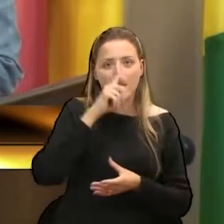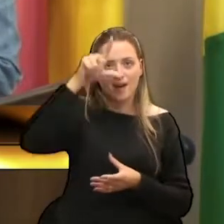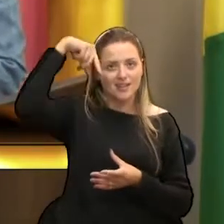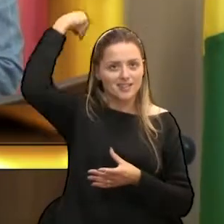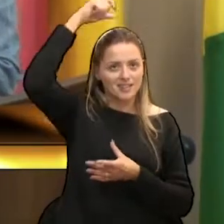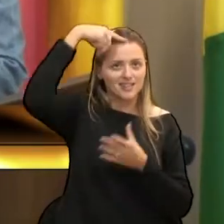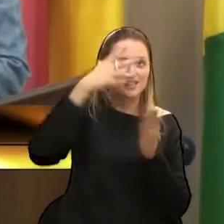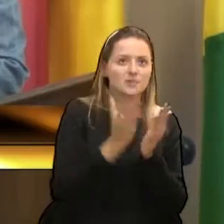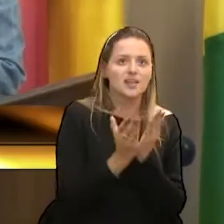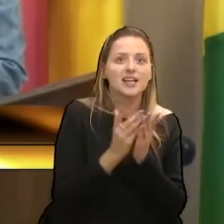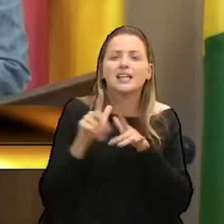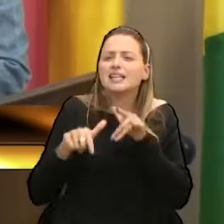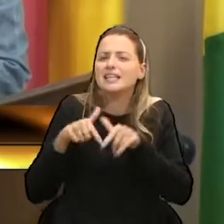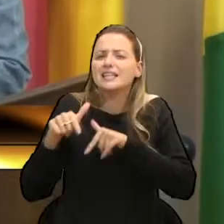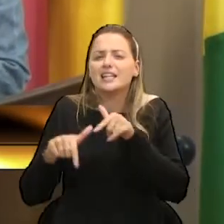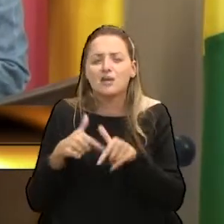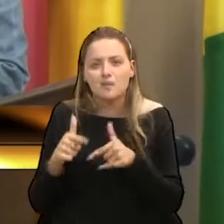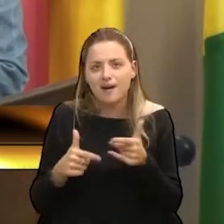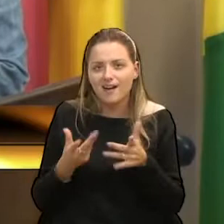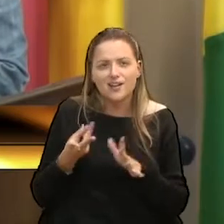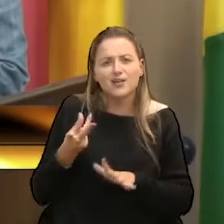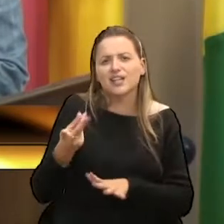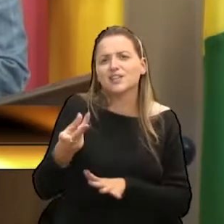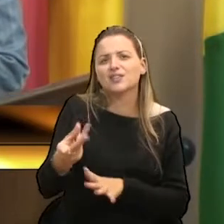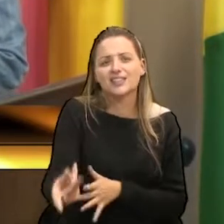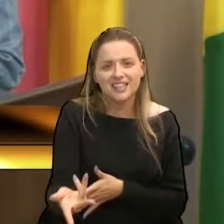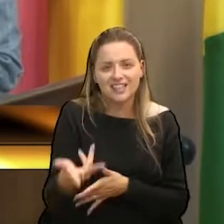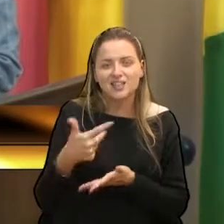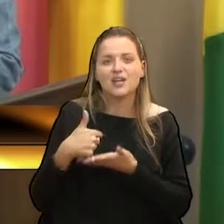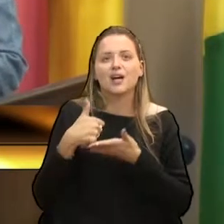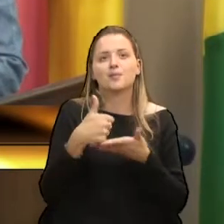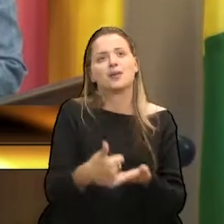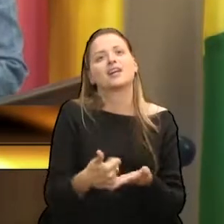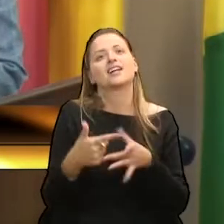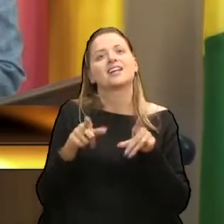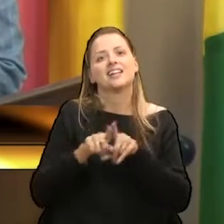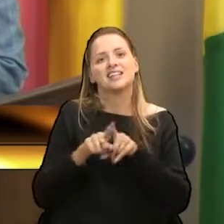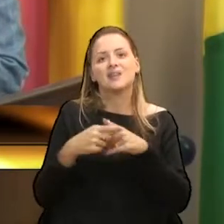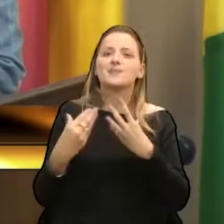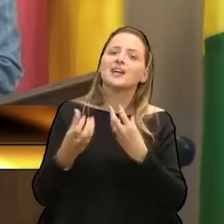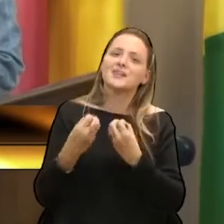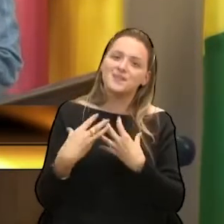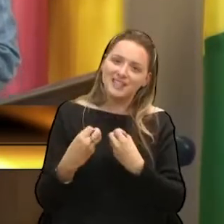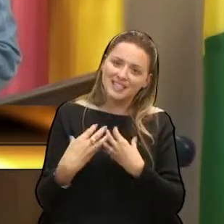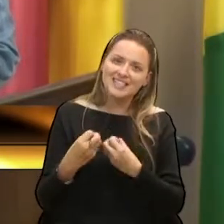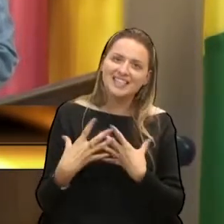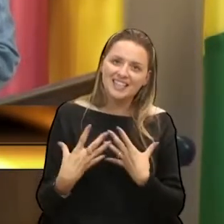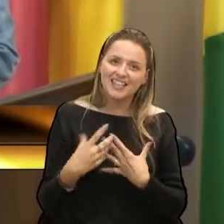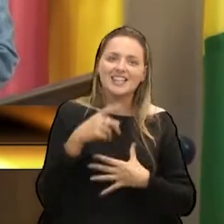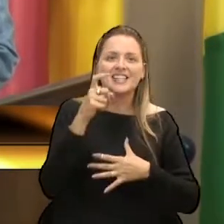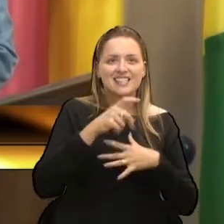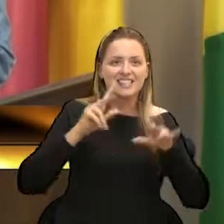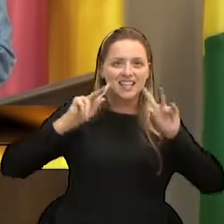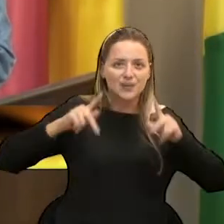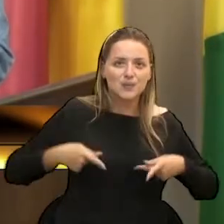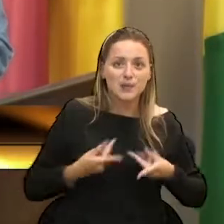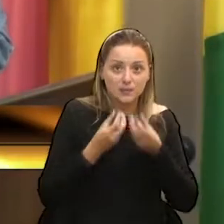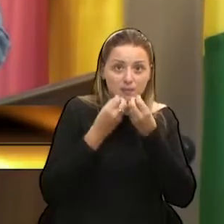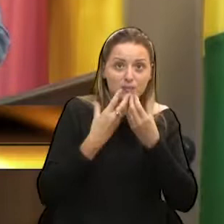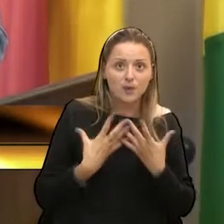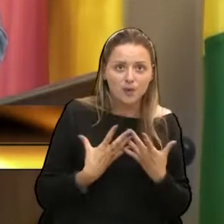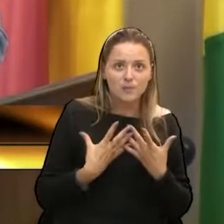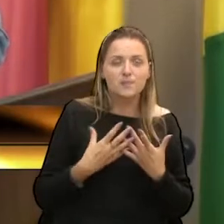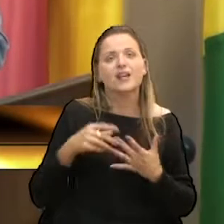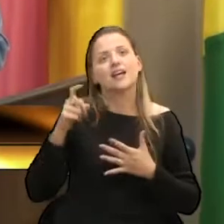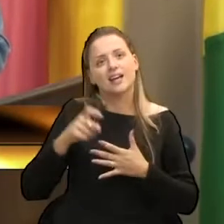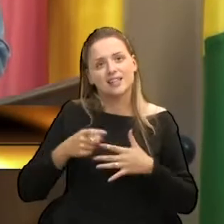trabalharam e que trabalham muito, infinitamente, em torno do movimento e que também me ensinaram que ser um ser humano de bem é ser